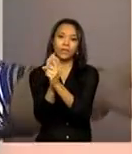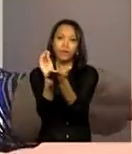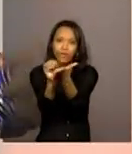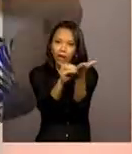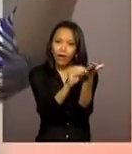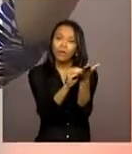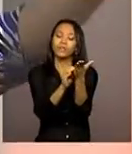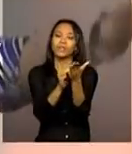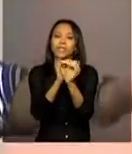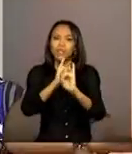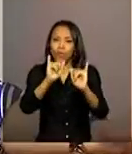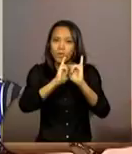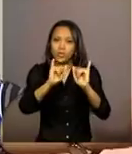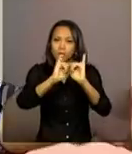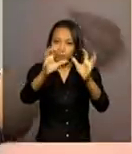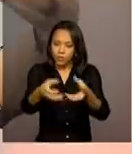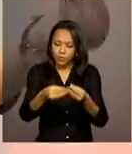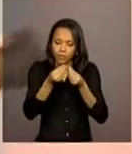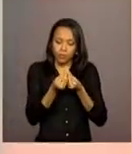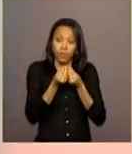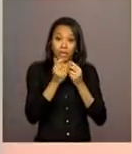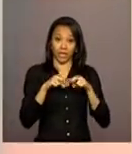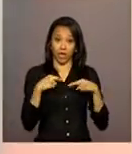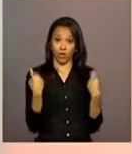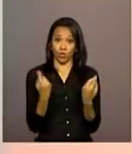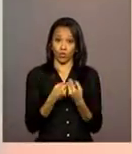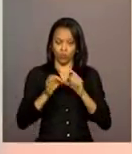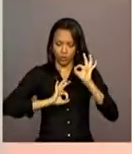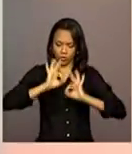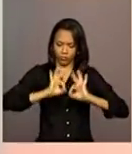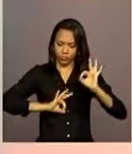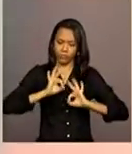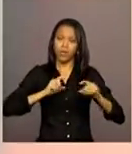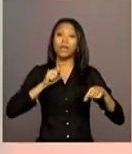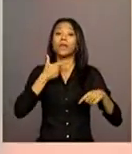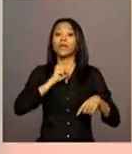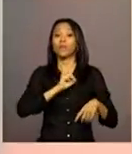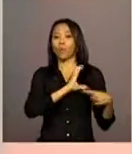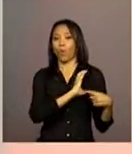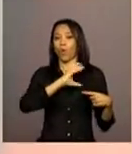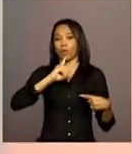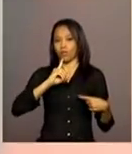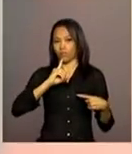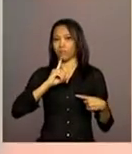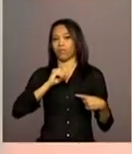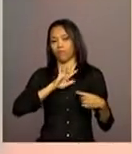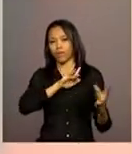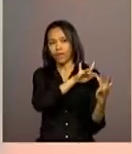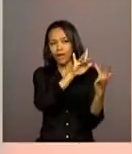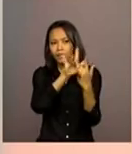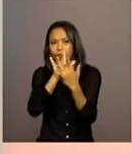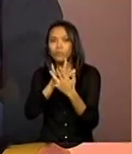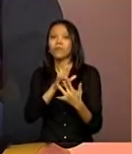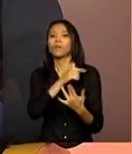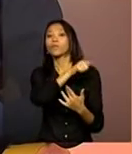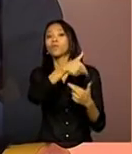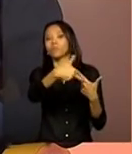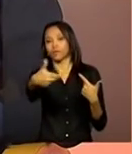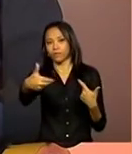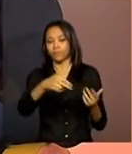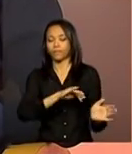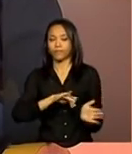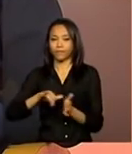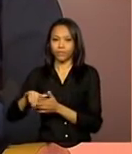pro Cras para suas reuniões de planejamento e aí o coordenador do CRAS vai fazer essa articulação mais Ampla e a